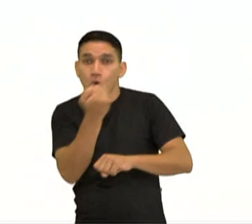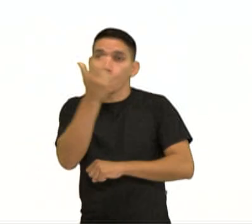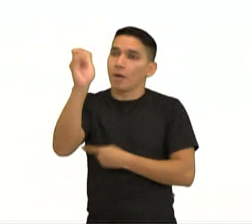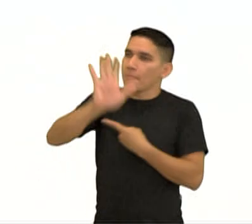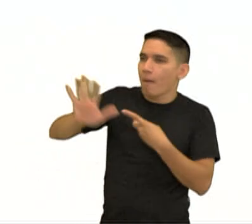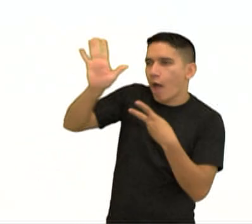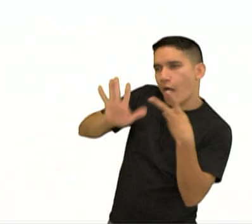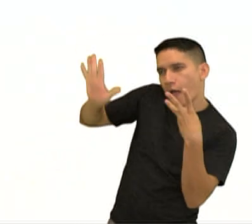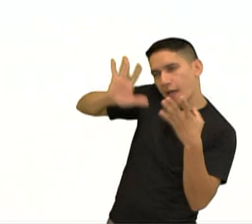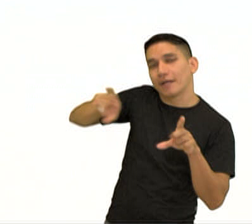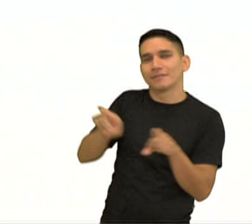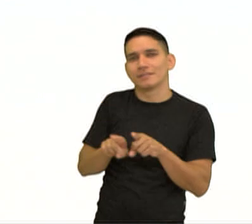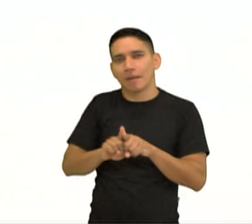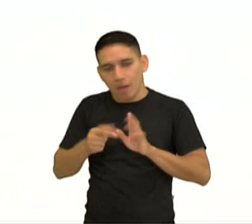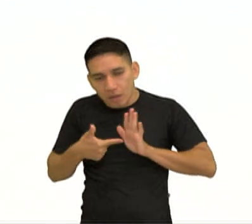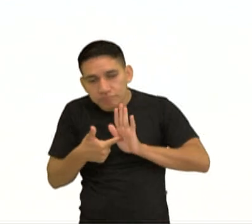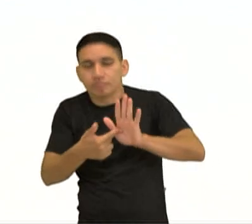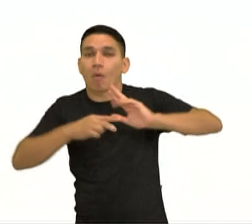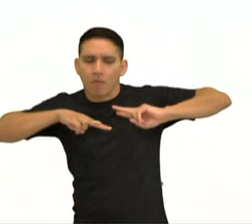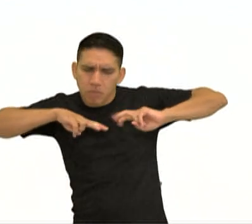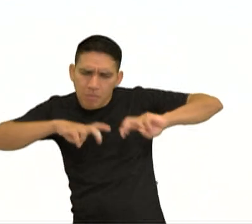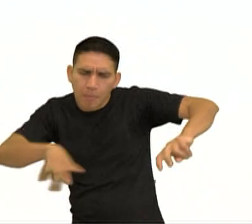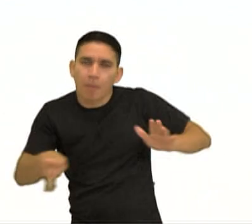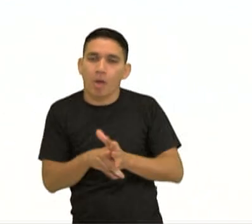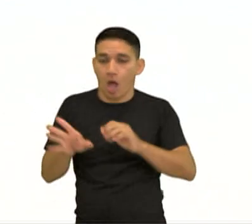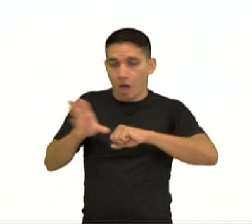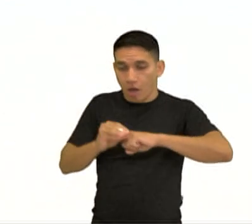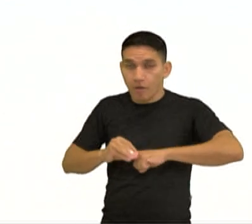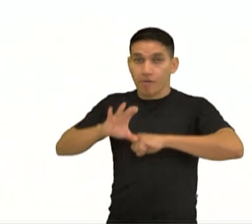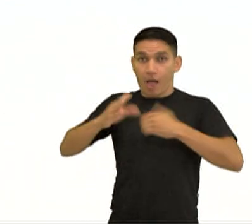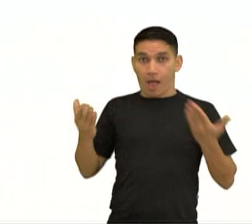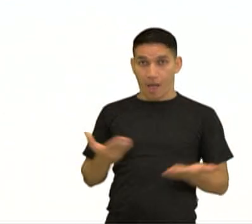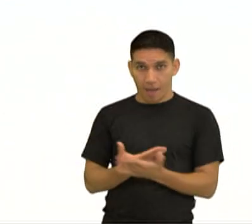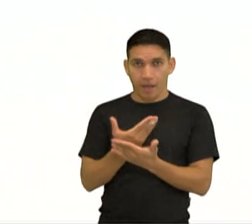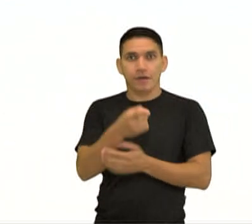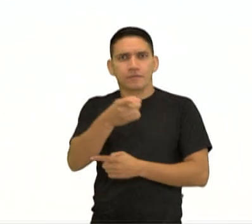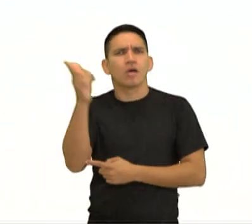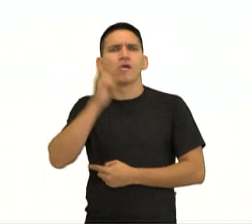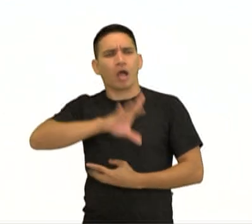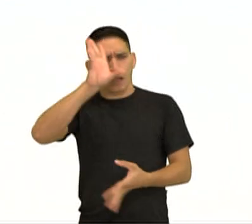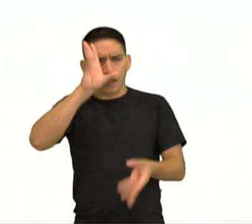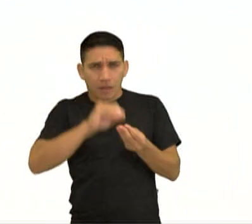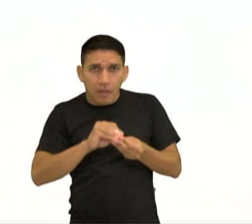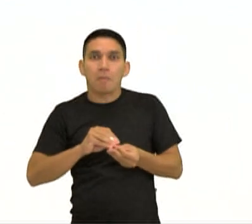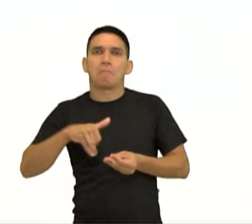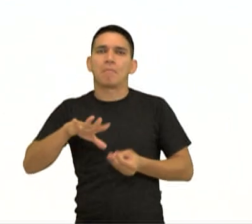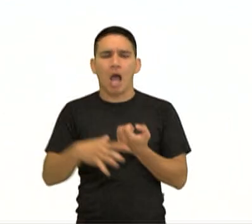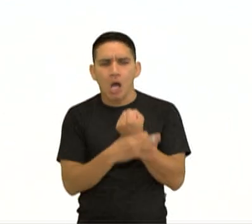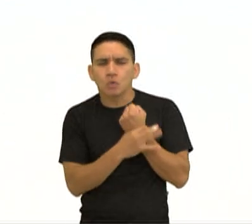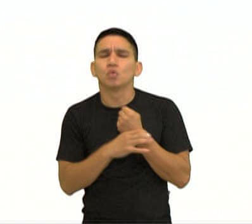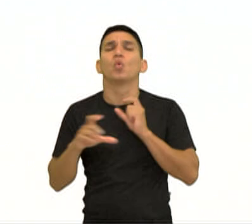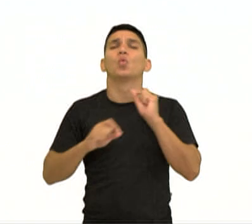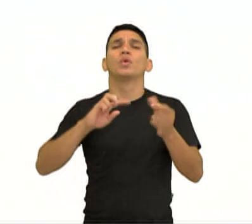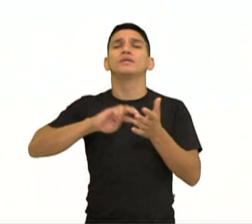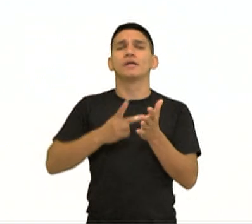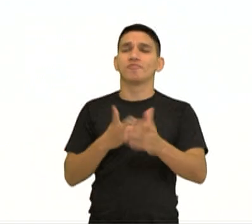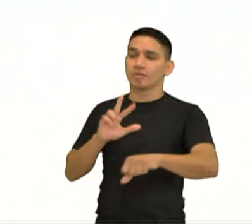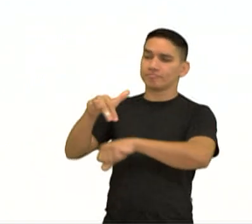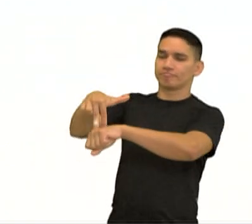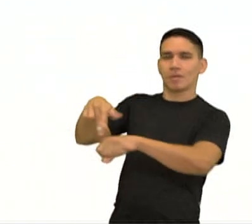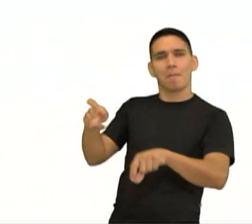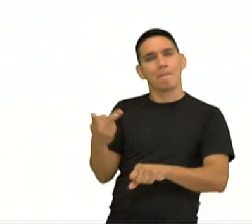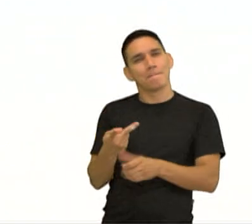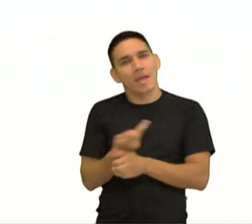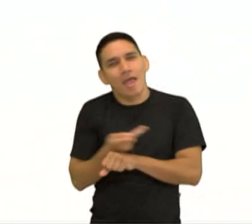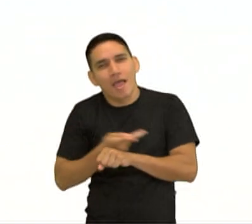que contemplem um aprofundamento do conhecimento adquirido nesta aula, para você ter uma ideia mais consistente do que são performances. Pesquise aí na